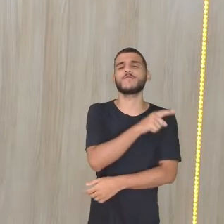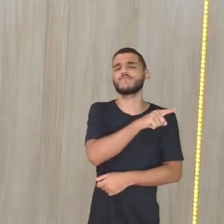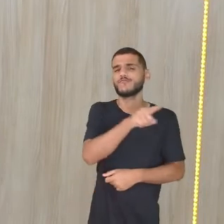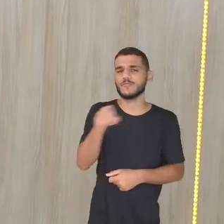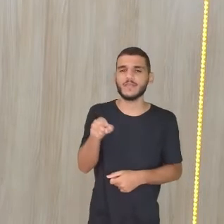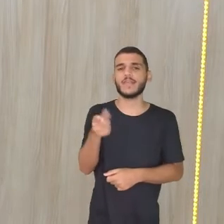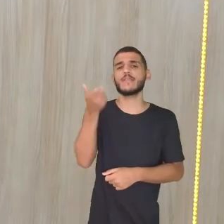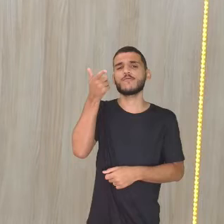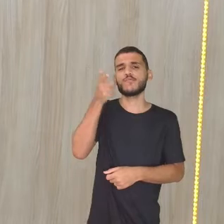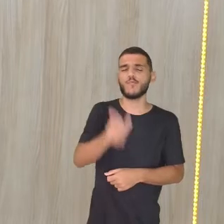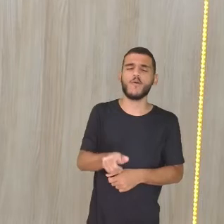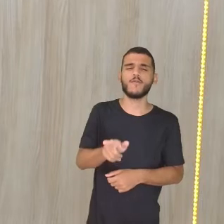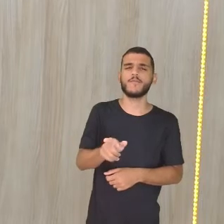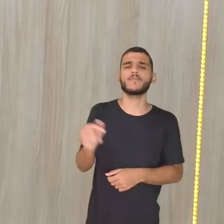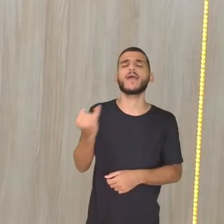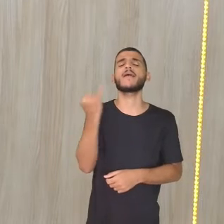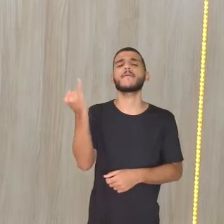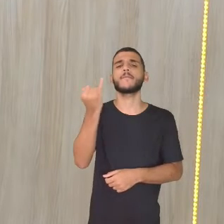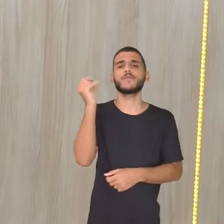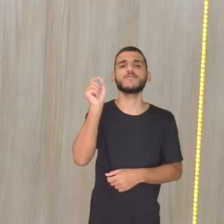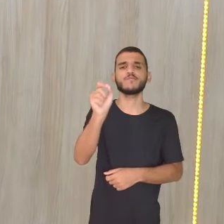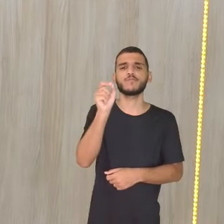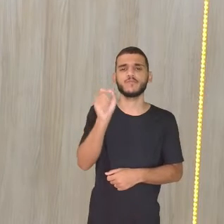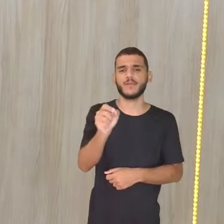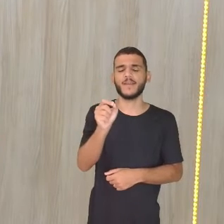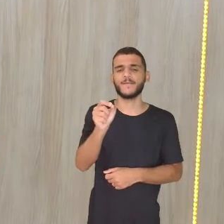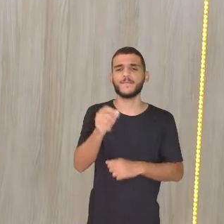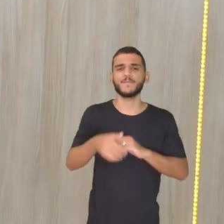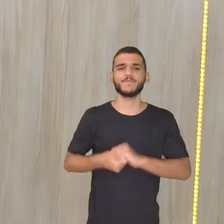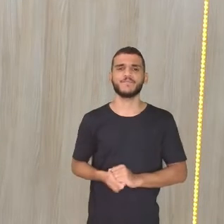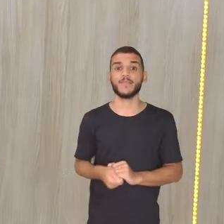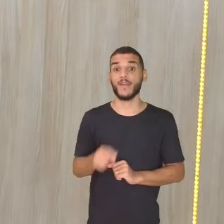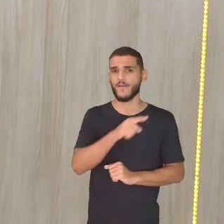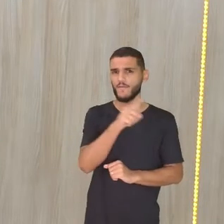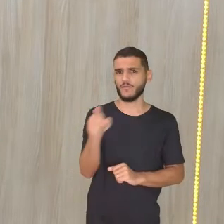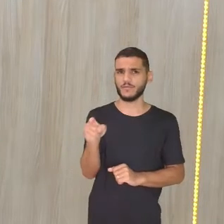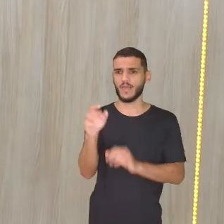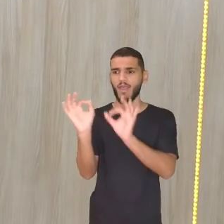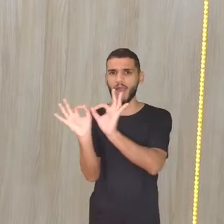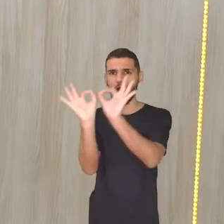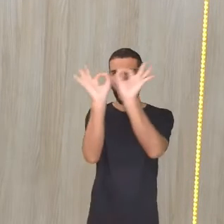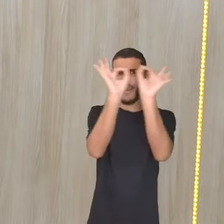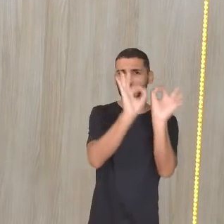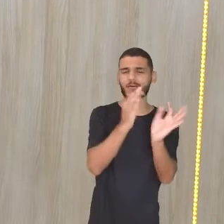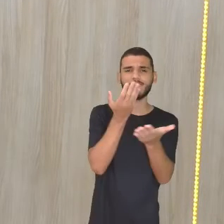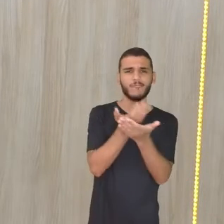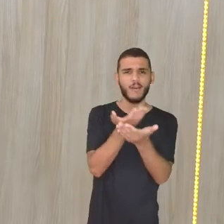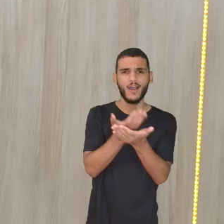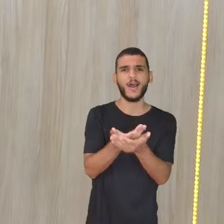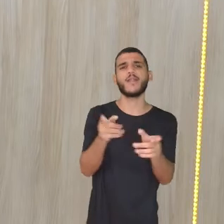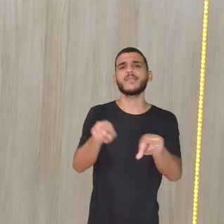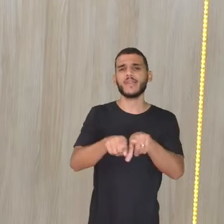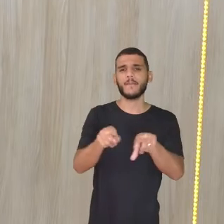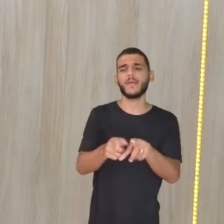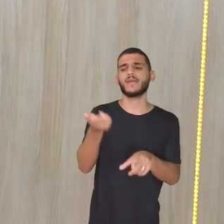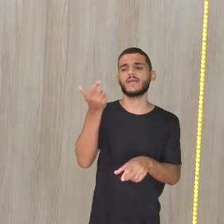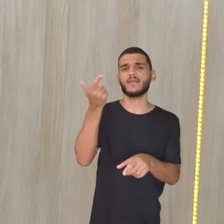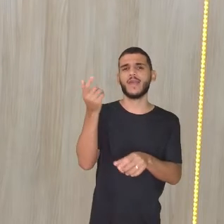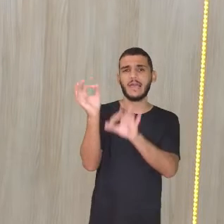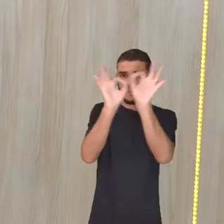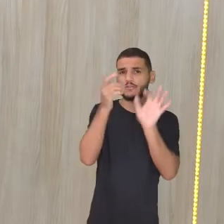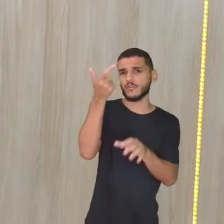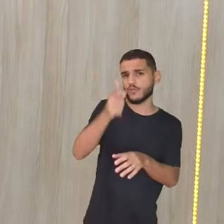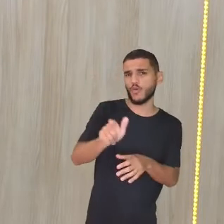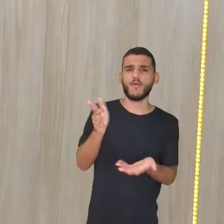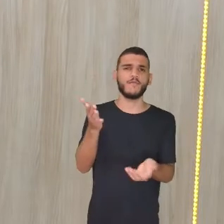vez eu reforço a importância de você estar assistindo a aula e reassistindo, não é? Revendo o